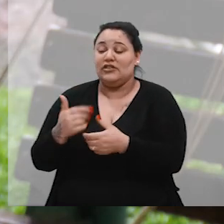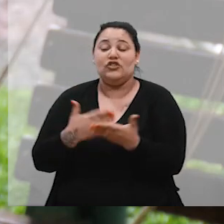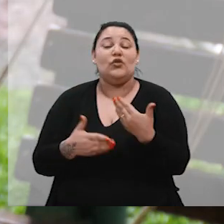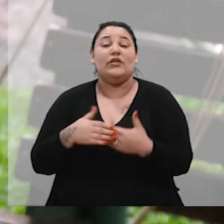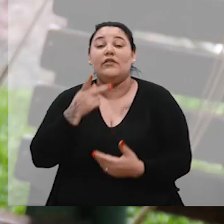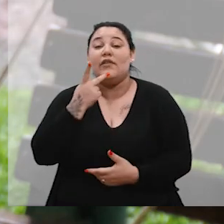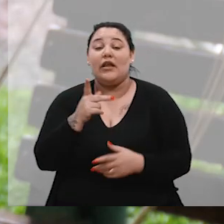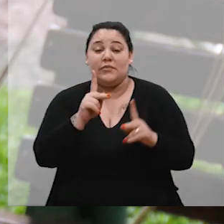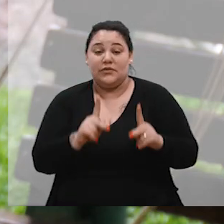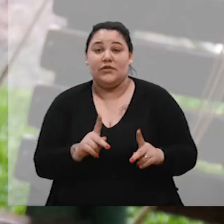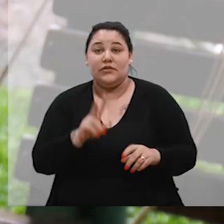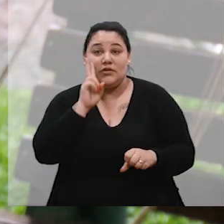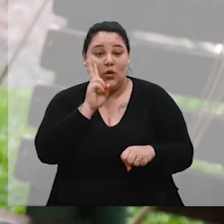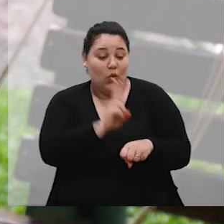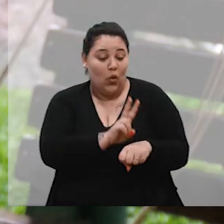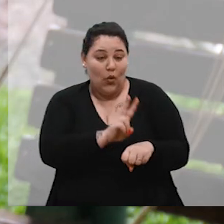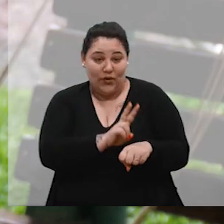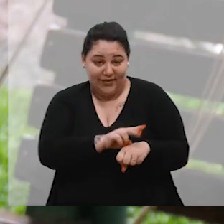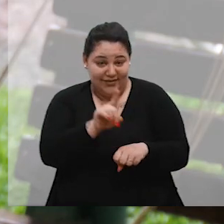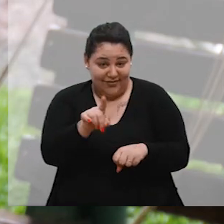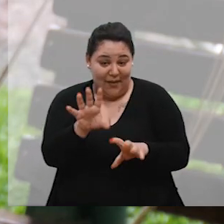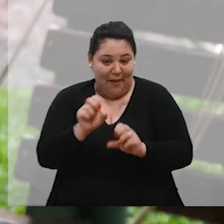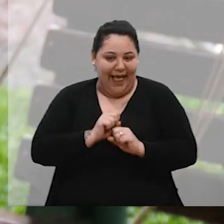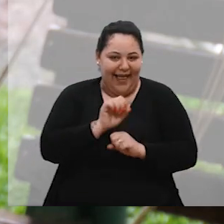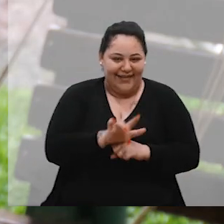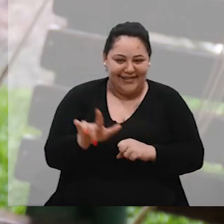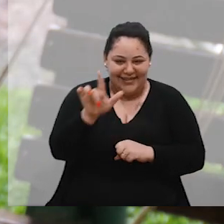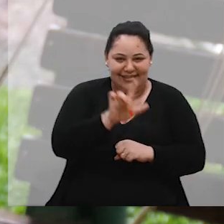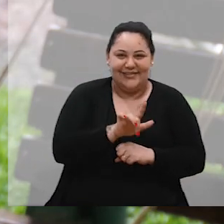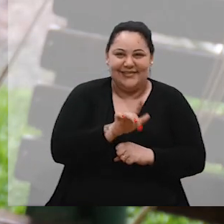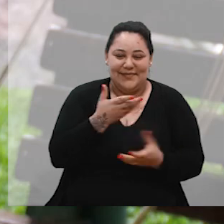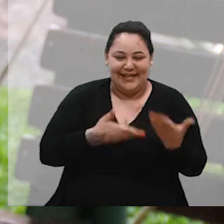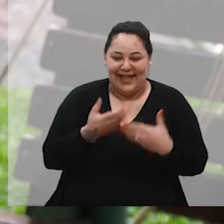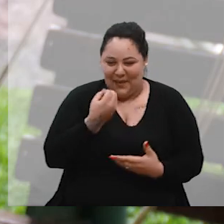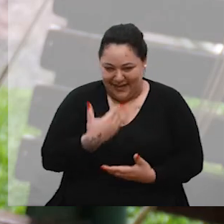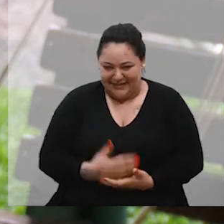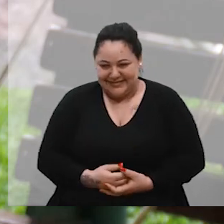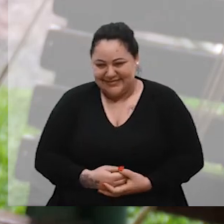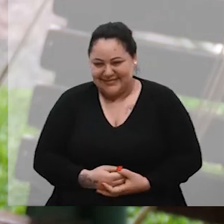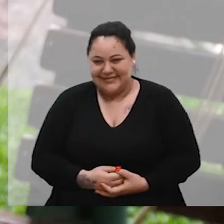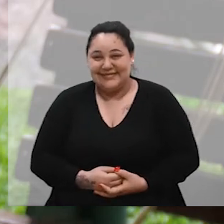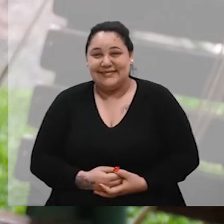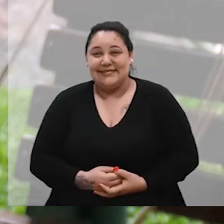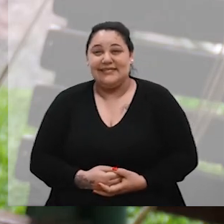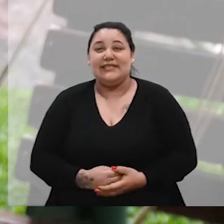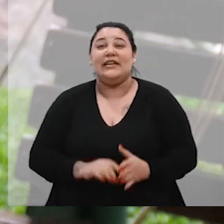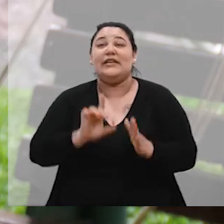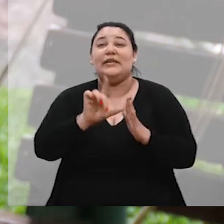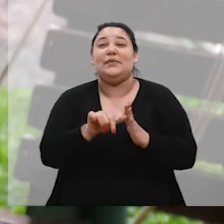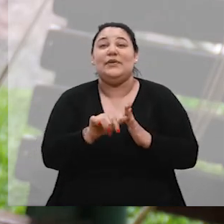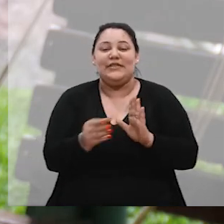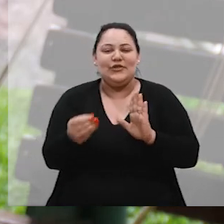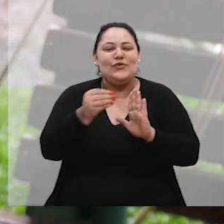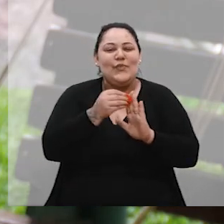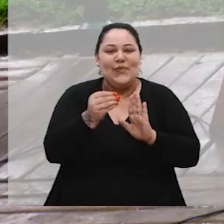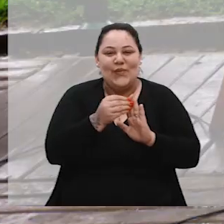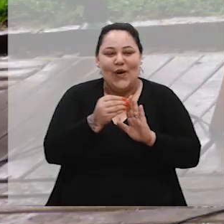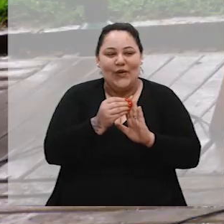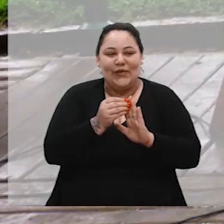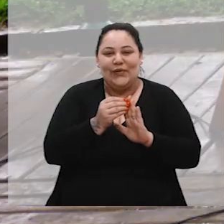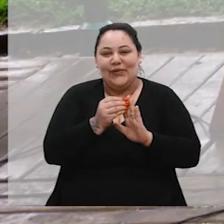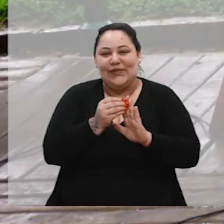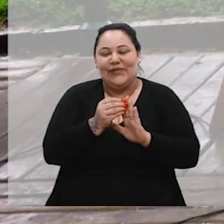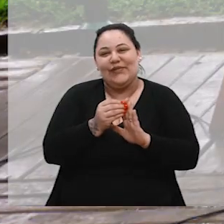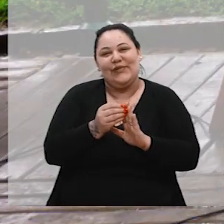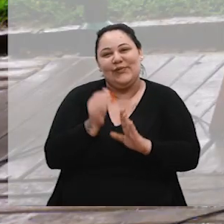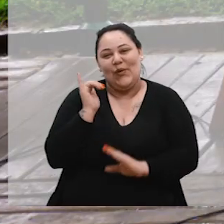olha, te cuida porque tu vai virar literatura, hein? Me trata bem. Senão depois eu te boto num conto. E não, eu tô no bom sentido,